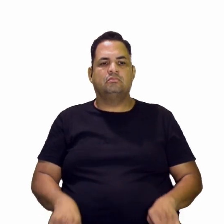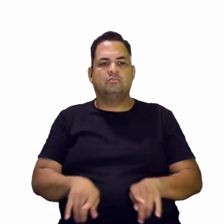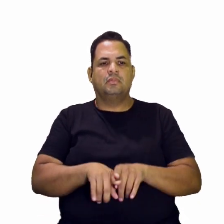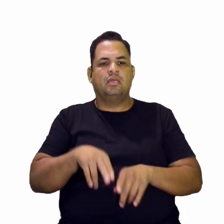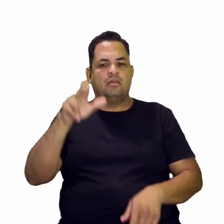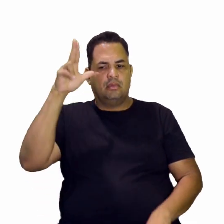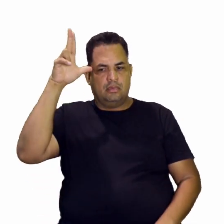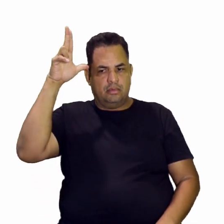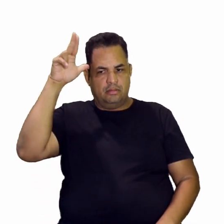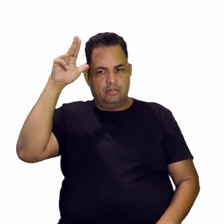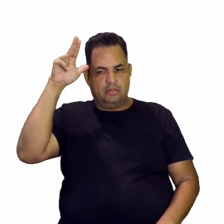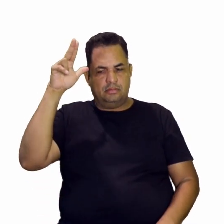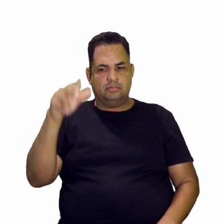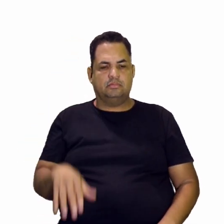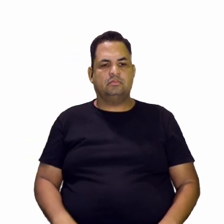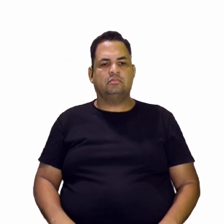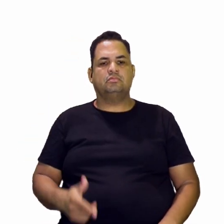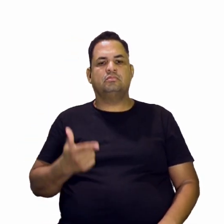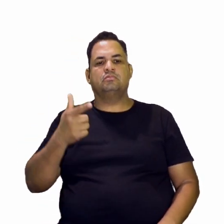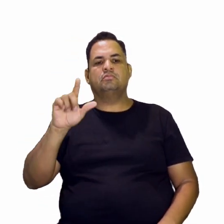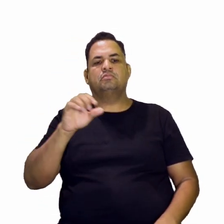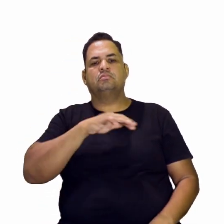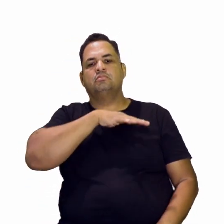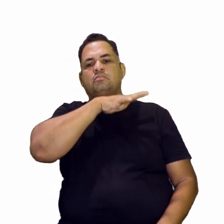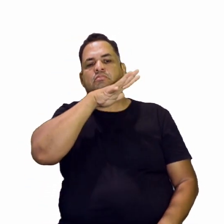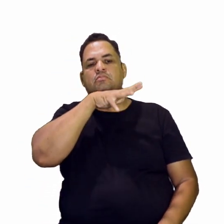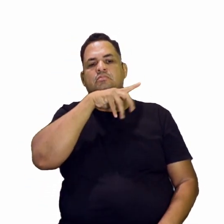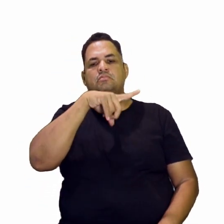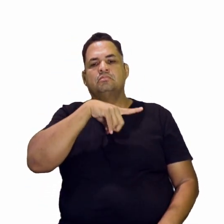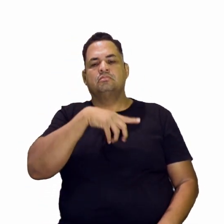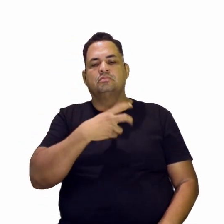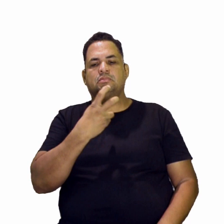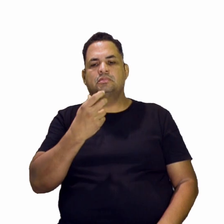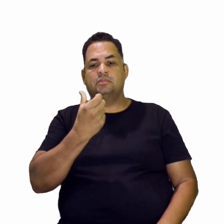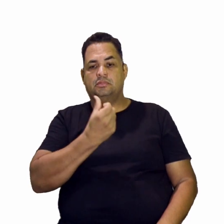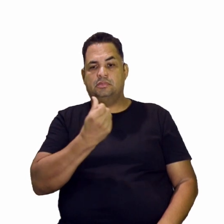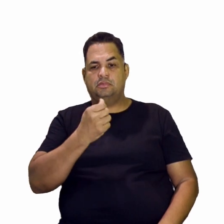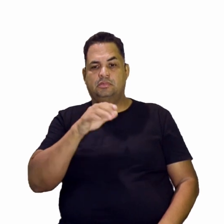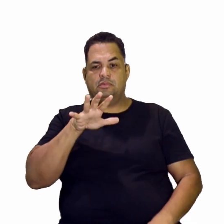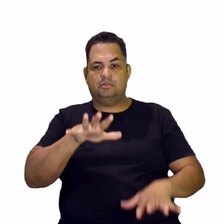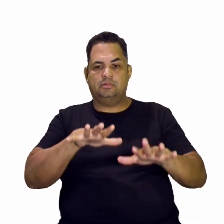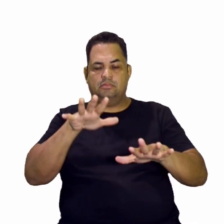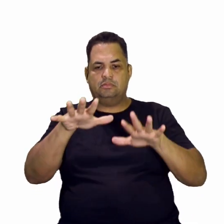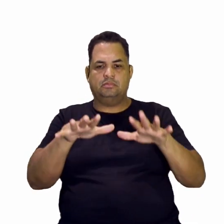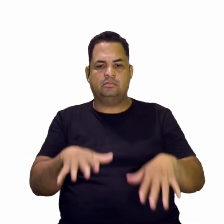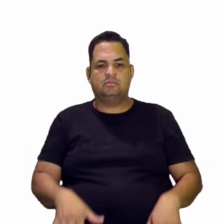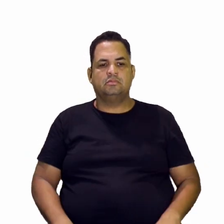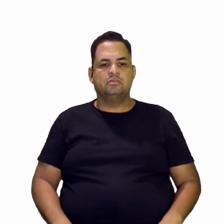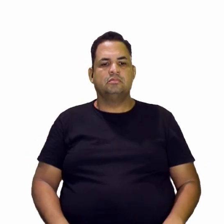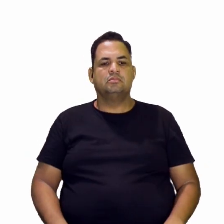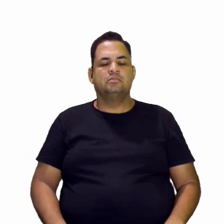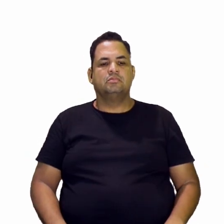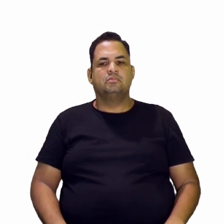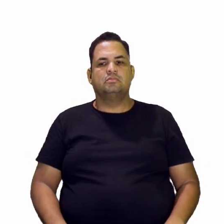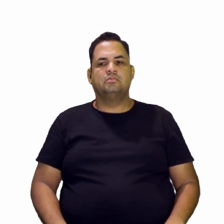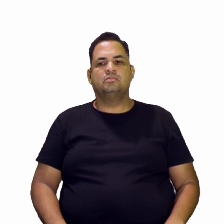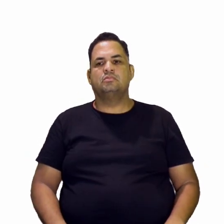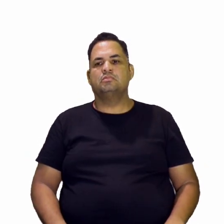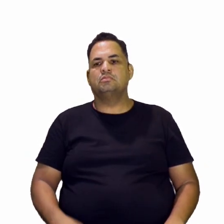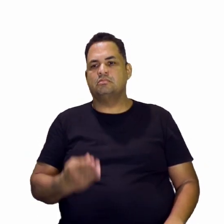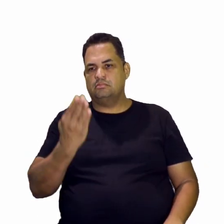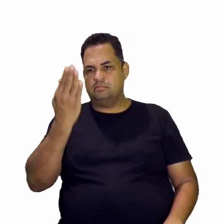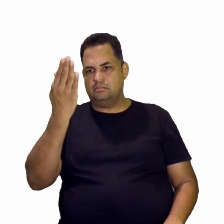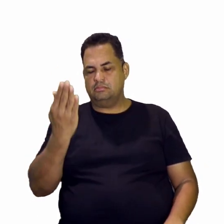e o cavalo. Outros animais possuem 6 patas. E aqui a gente tem um representante, né? Que é a